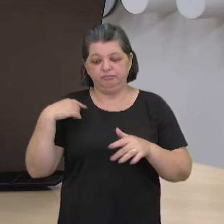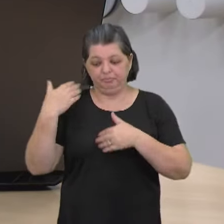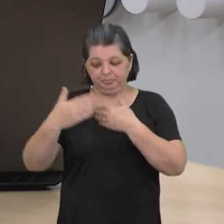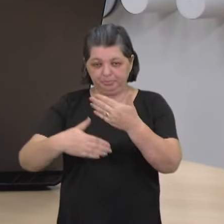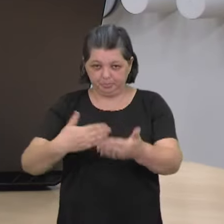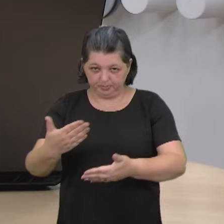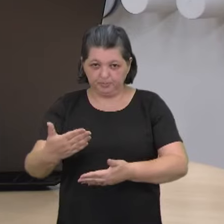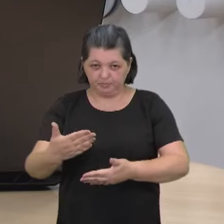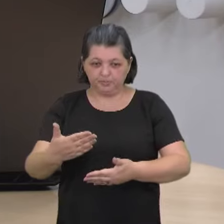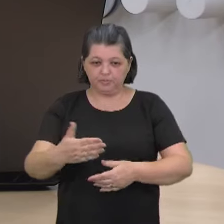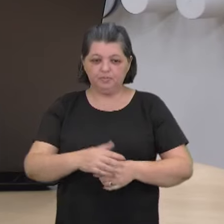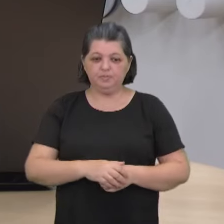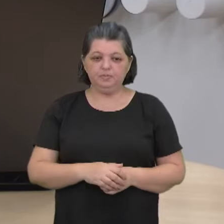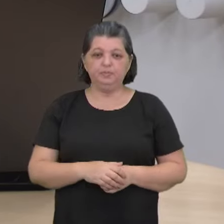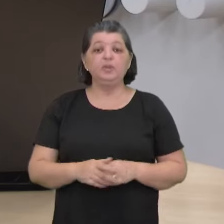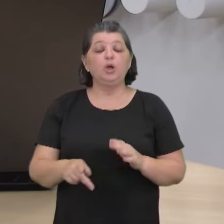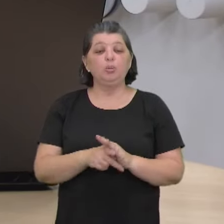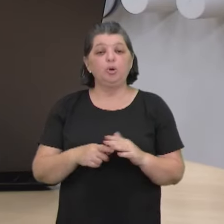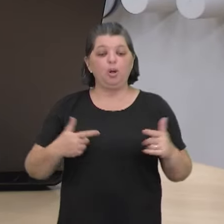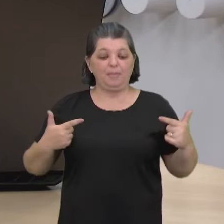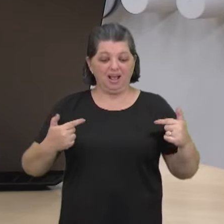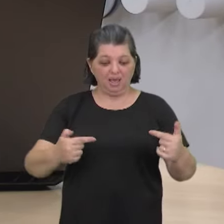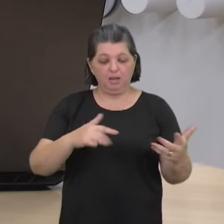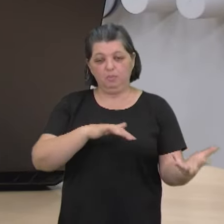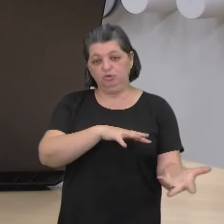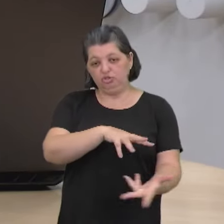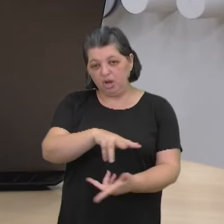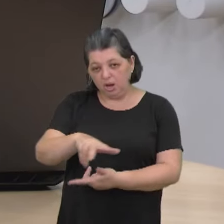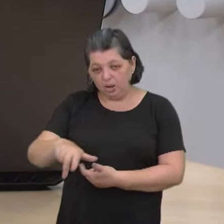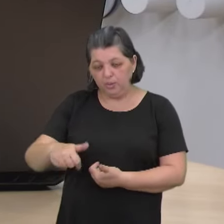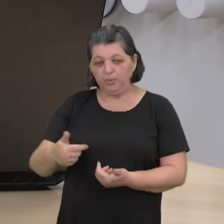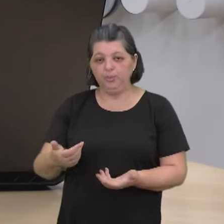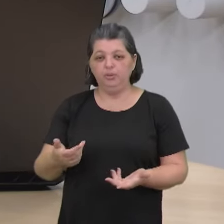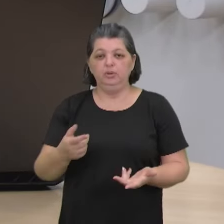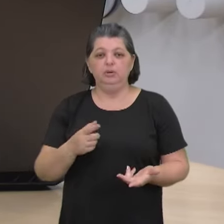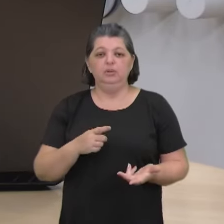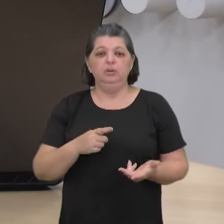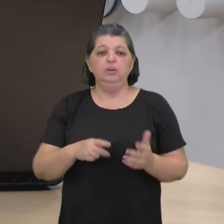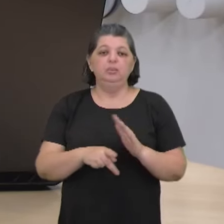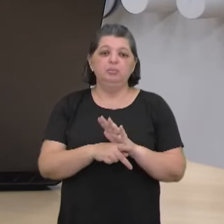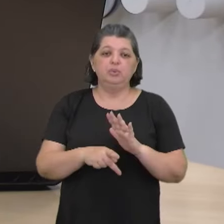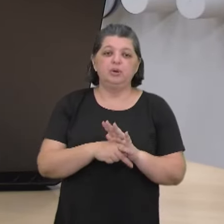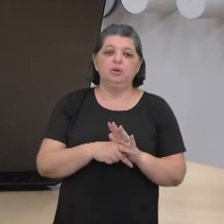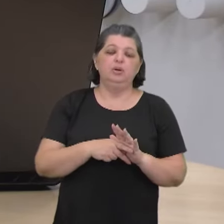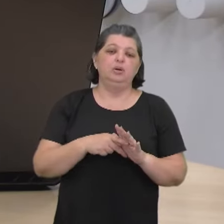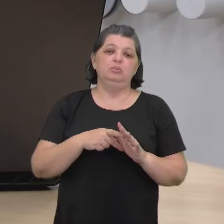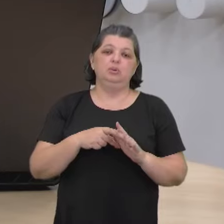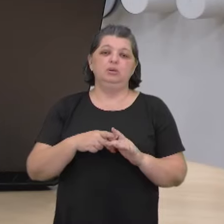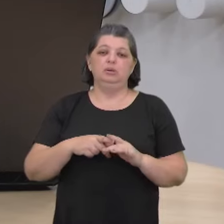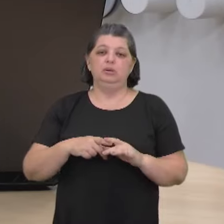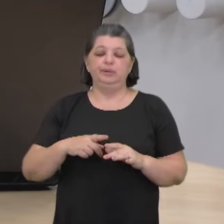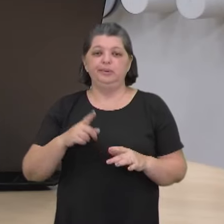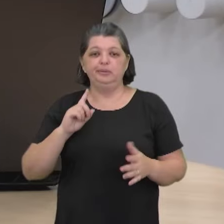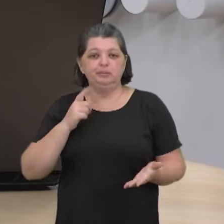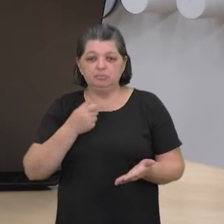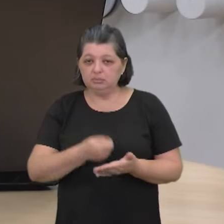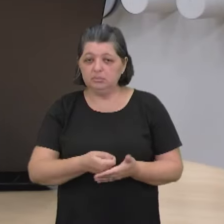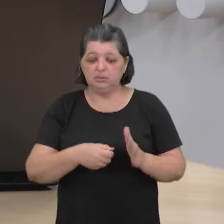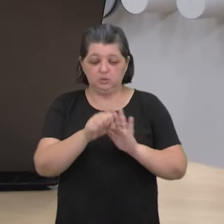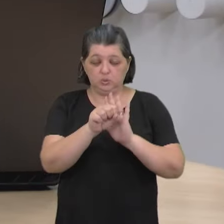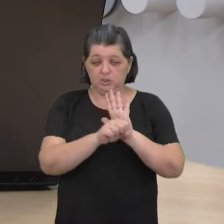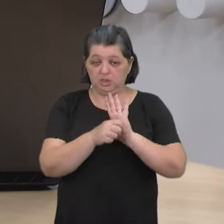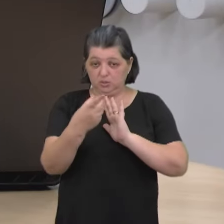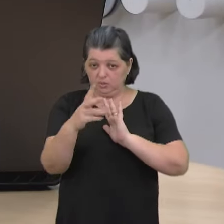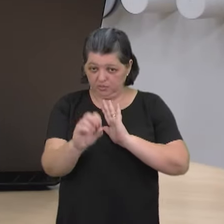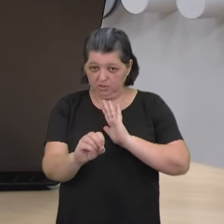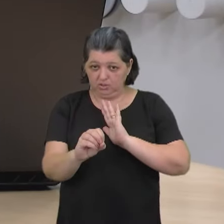desembocado, né, nas guerras mundiais, nos totalitarismos do século XX, e que continuaria